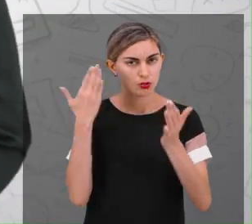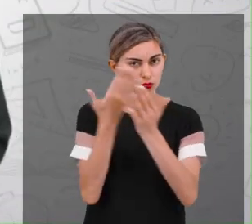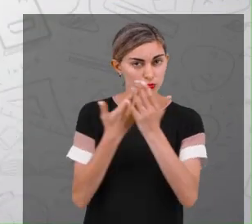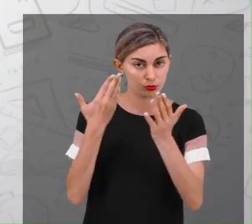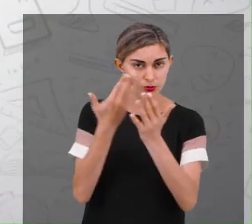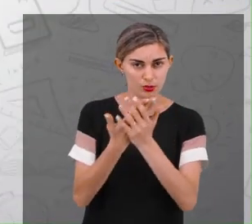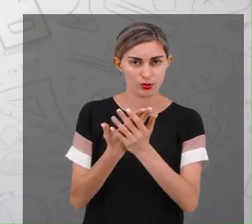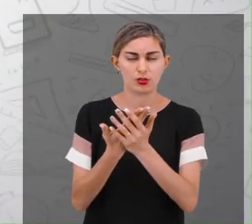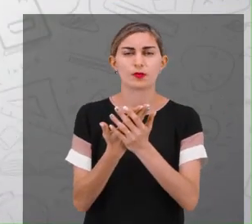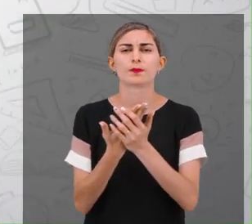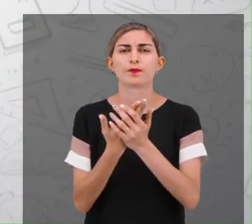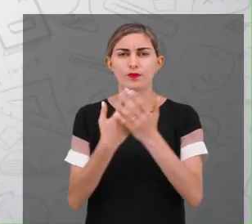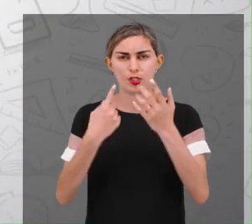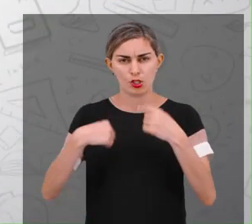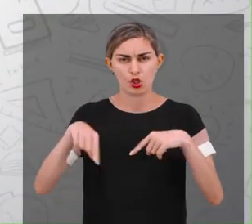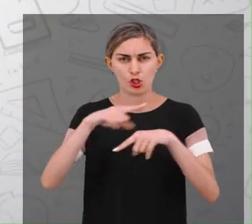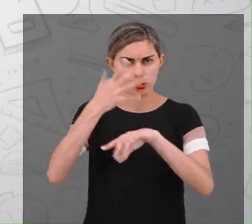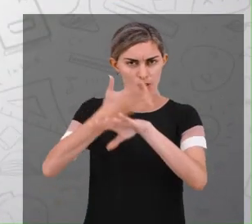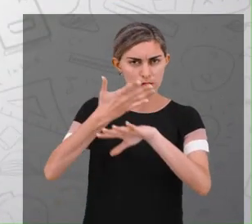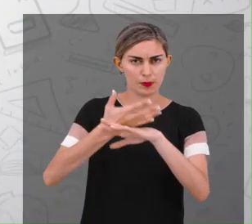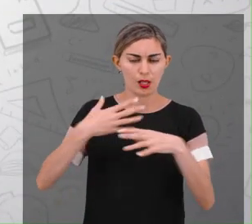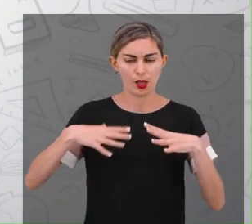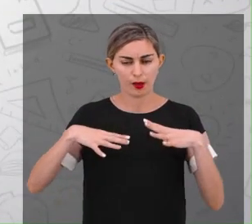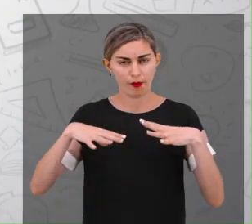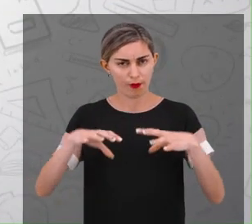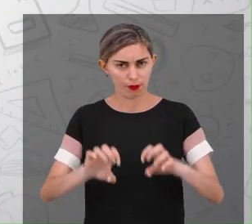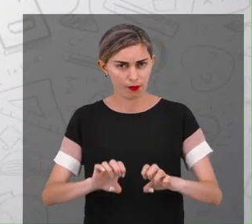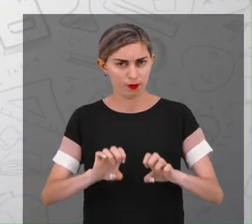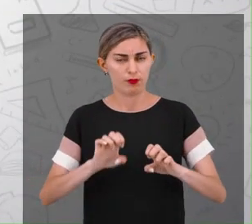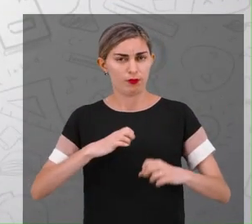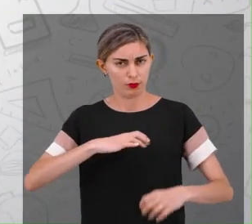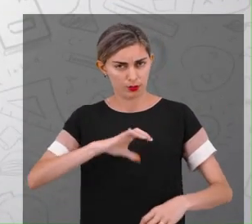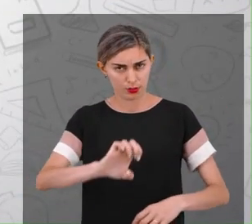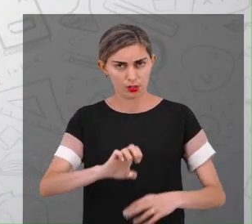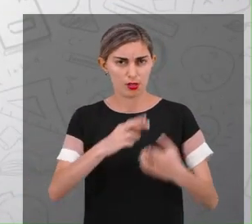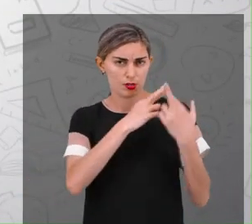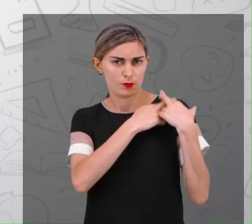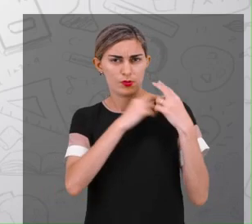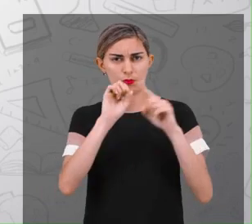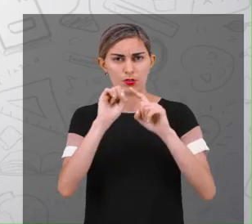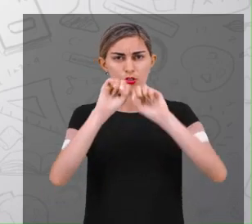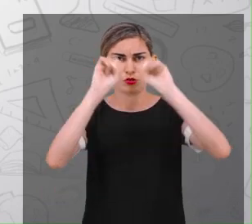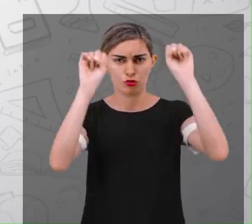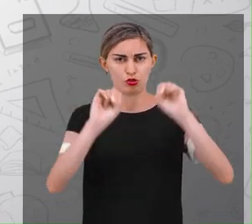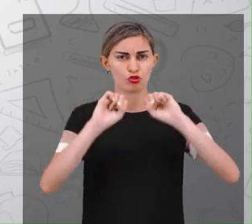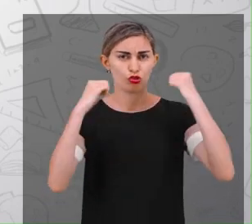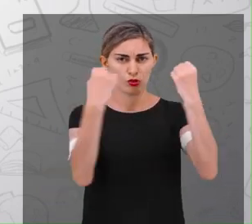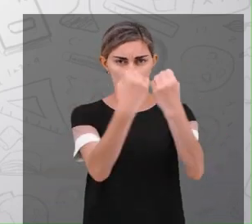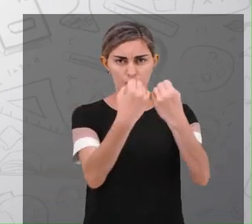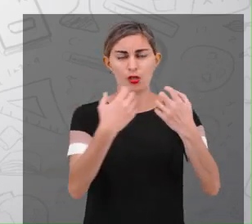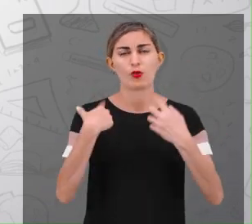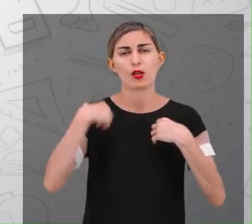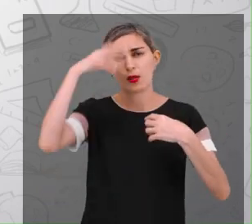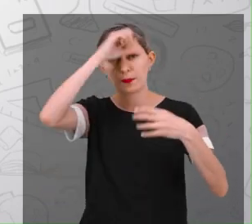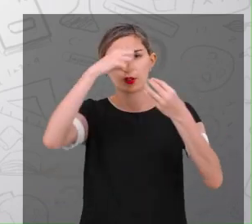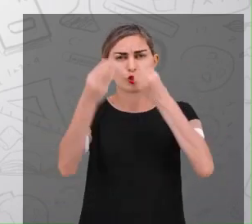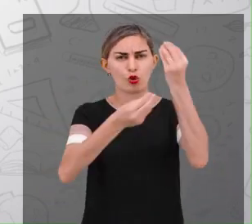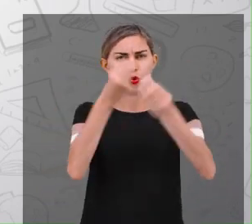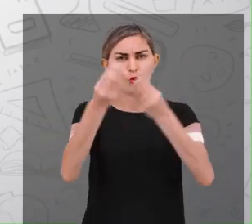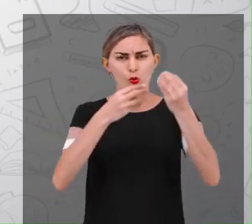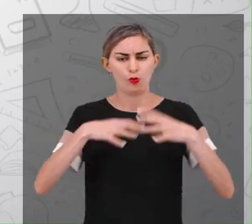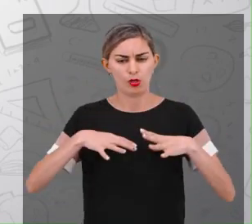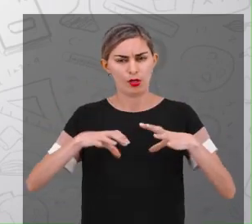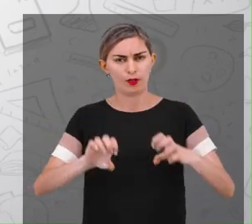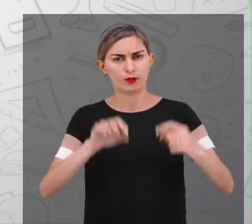Olá, estudante. A nossa disciplina Ética e Responsabilidade Social, nós vamos aprender como a ética é empregada pela